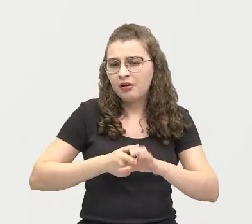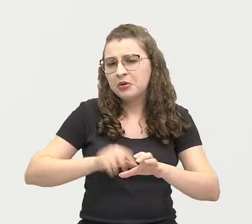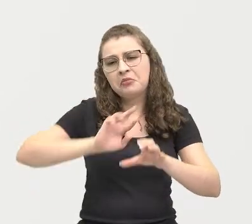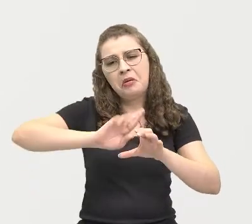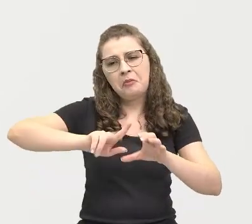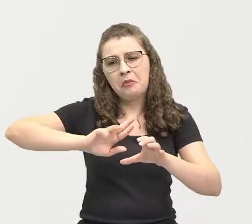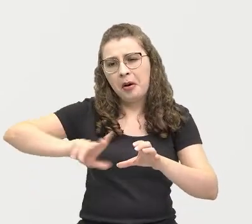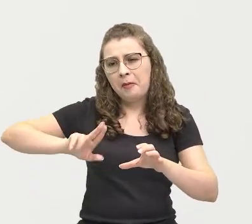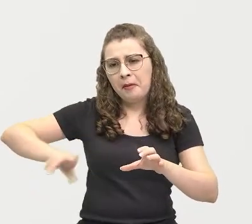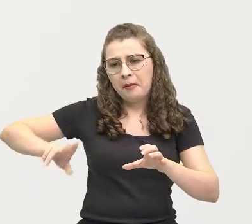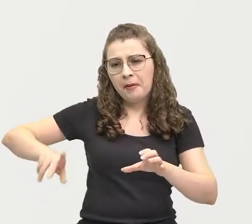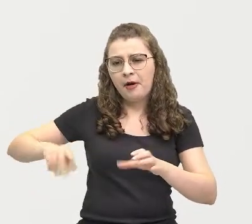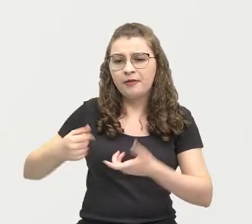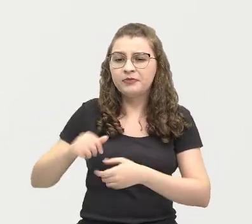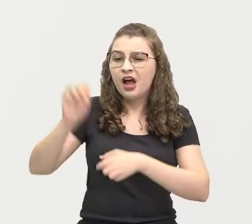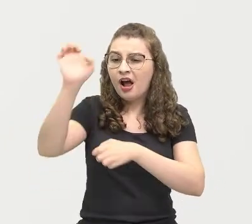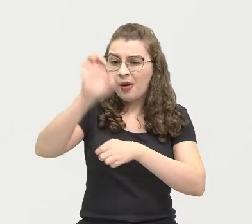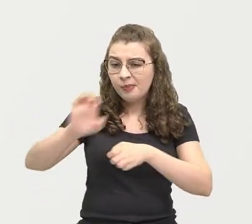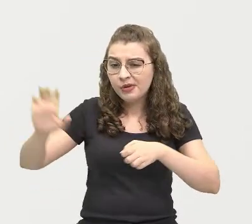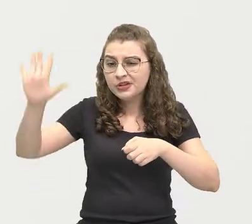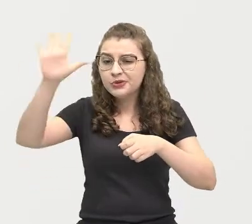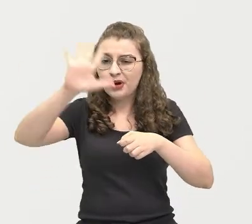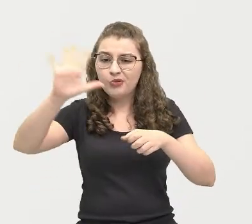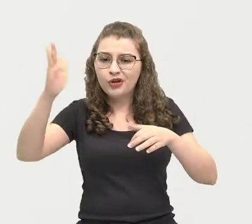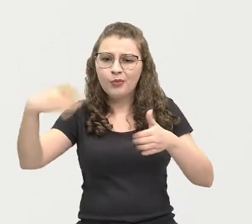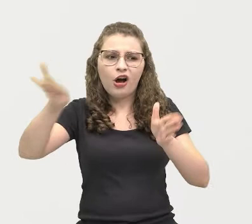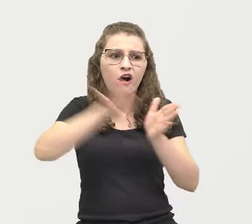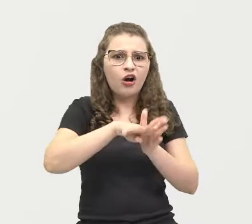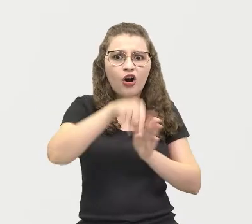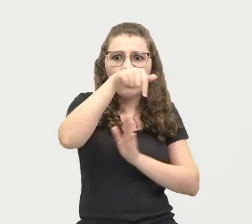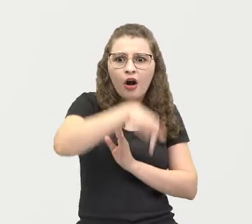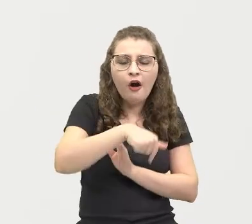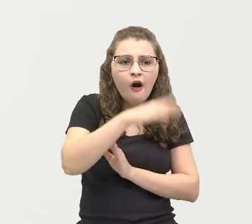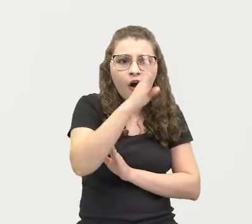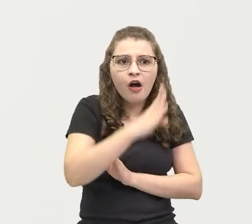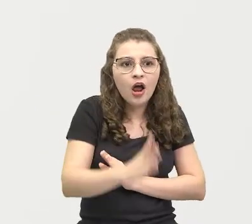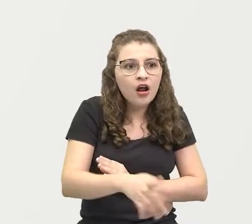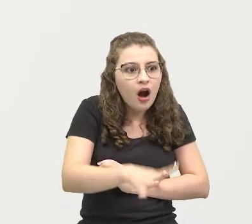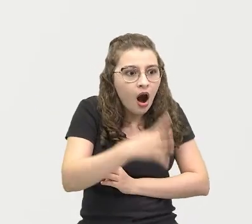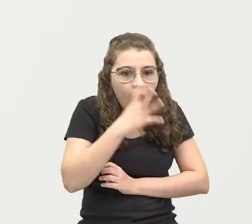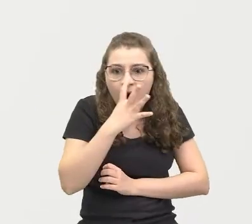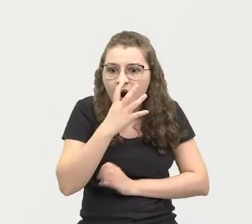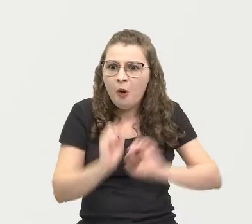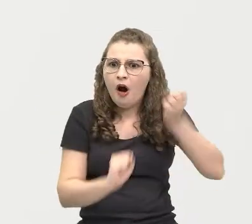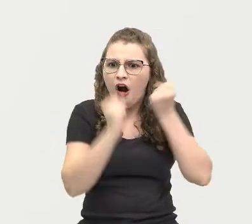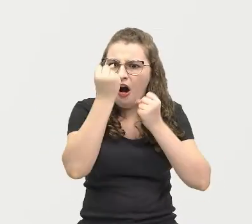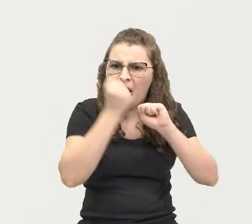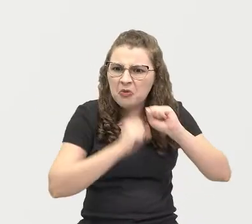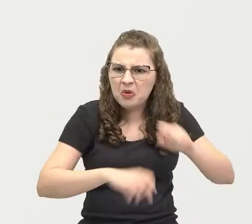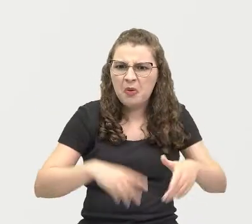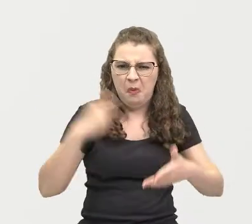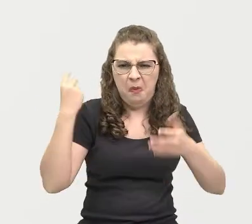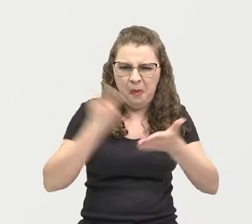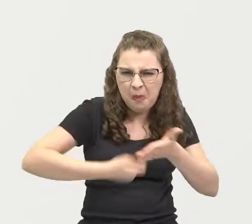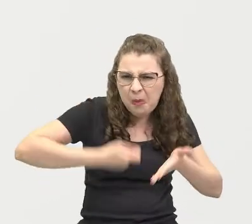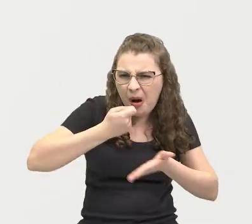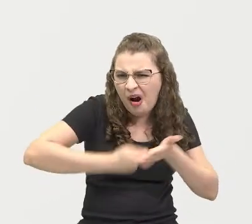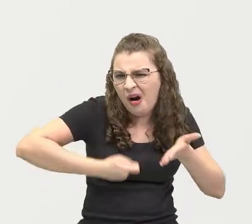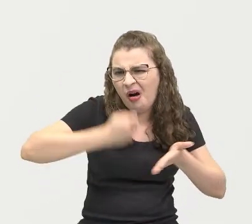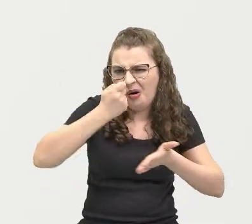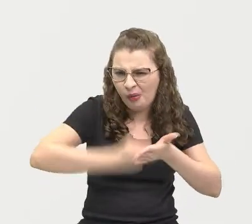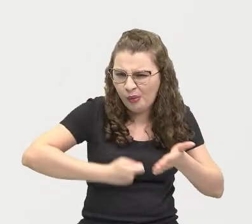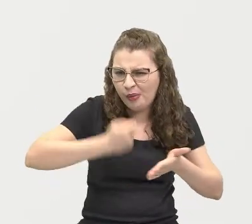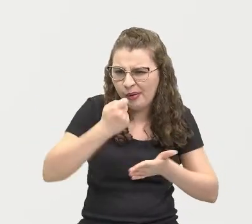da Europa, né, um povo já mais organizado, então eles já tinham aí essa consciência de classe, eles lutavam